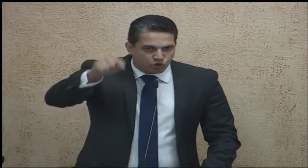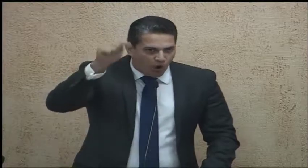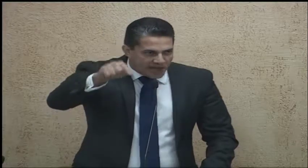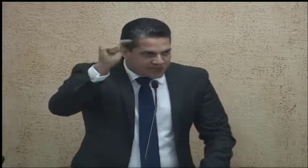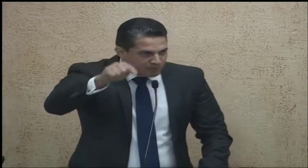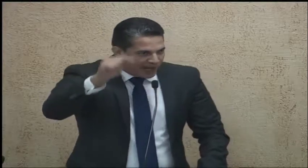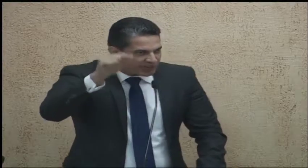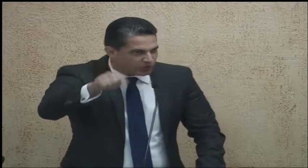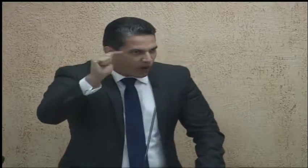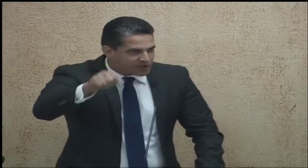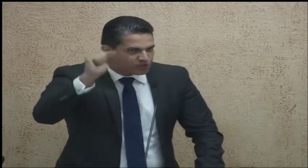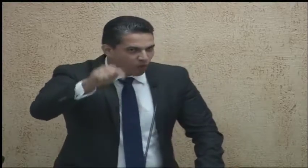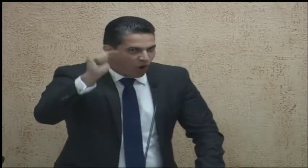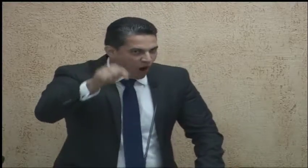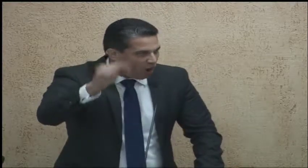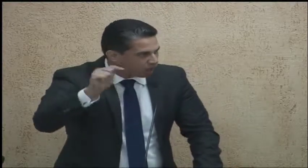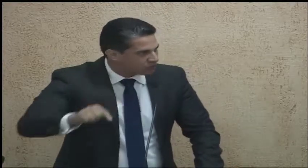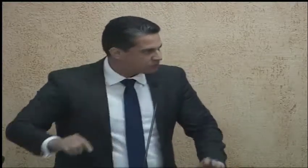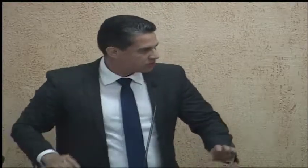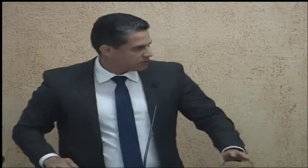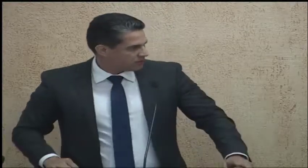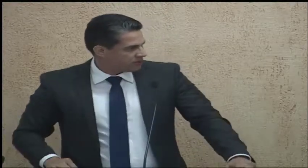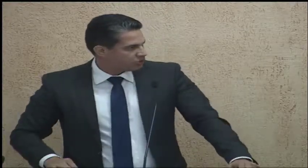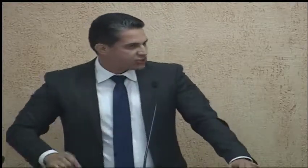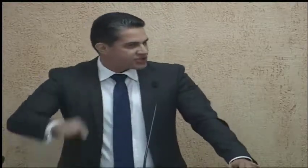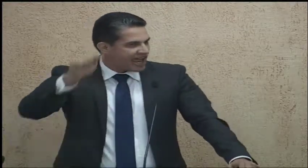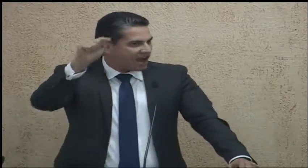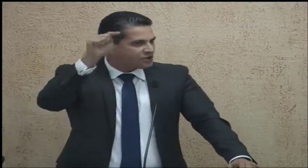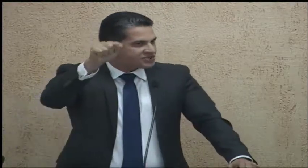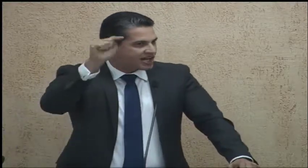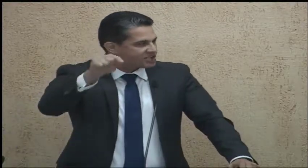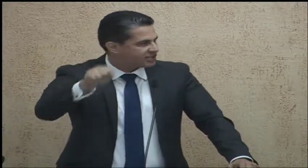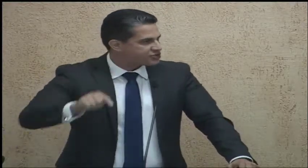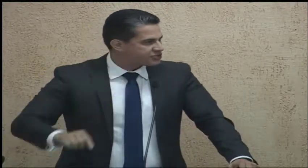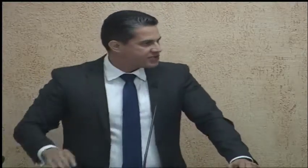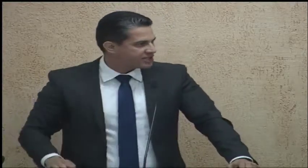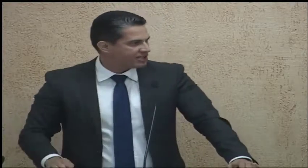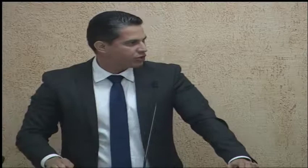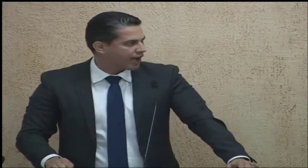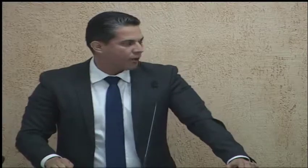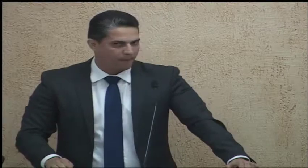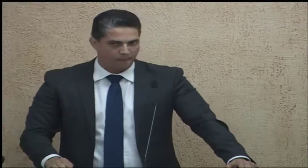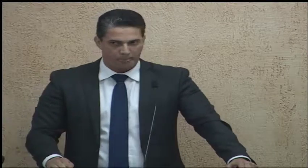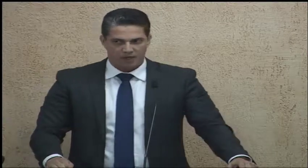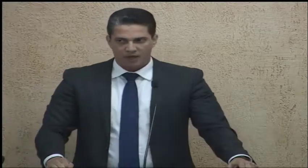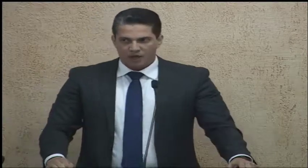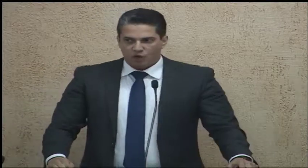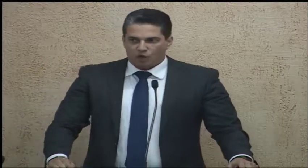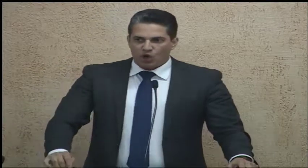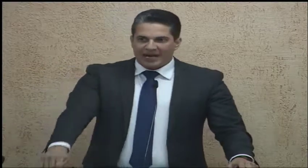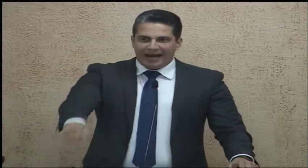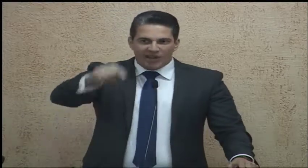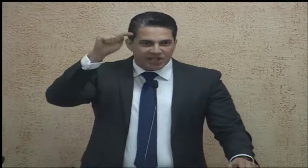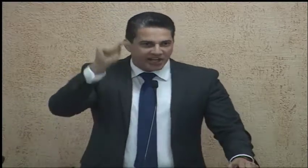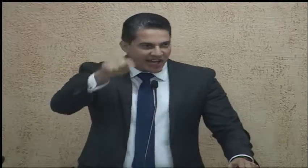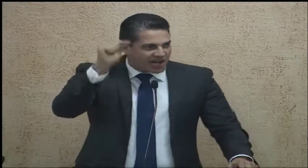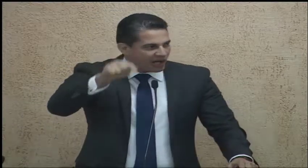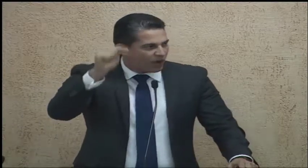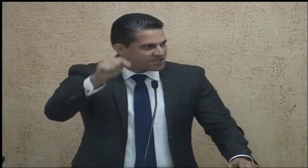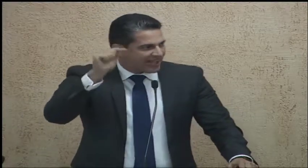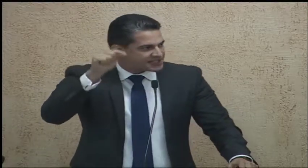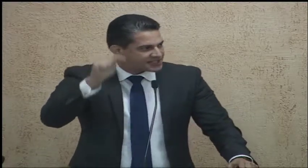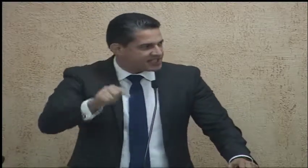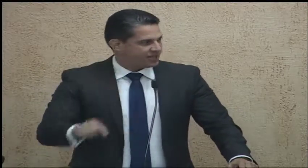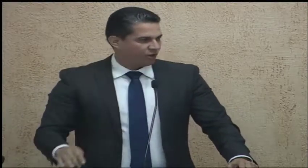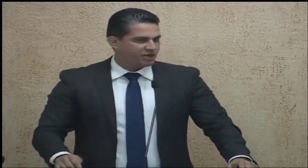Colocaram 12 pastores no rol dos réus diante da justiça eleitoral. Colocaram a igreja